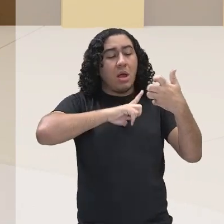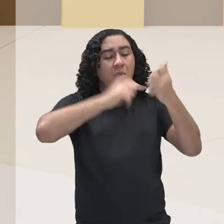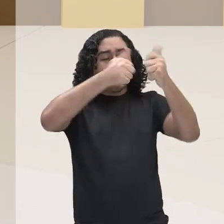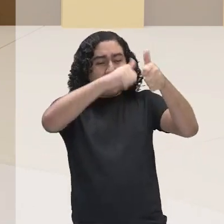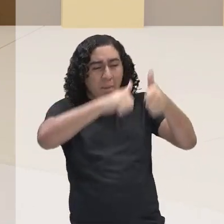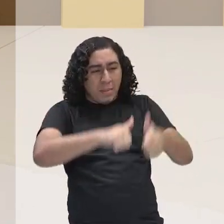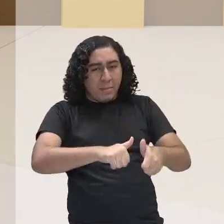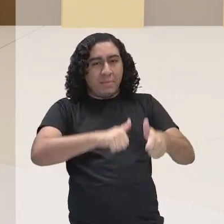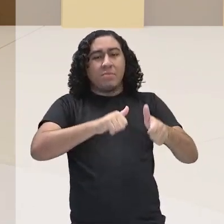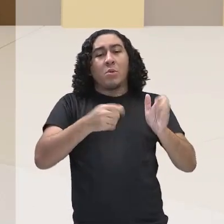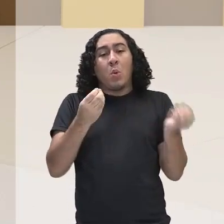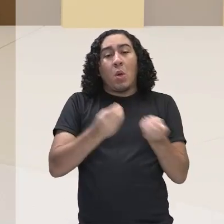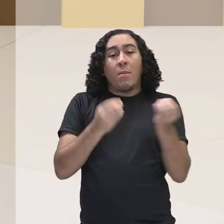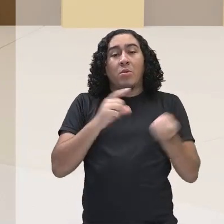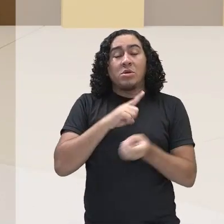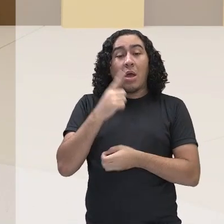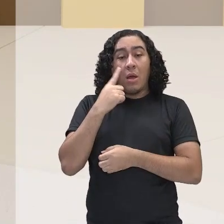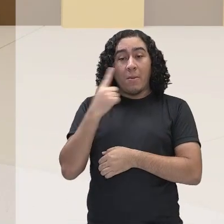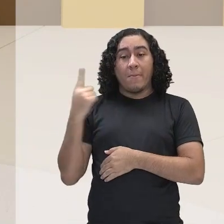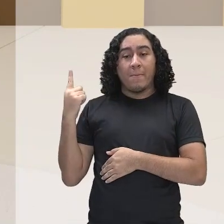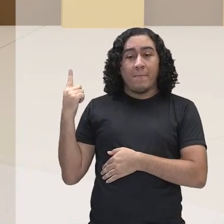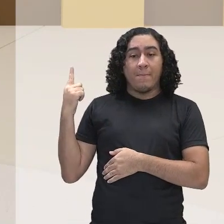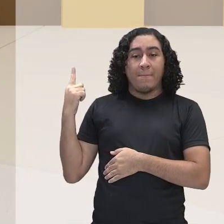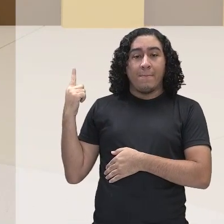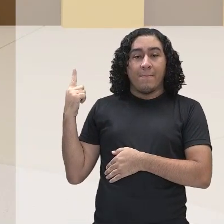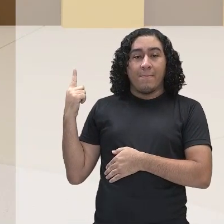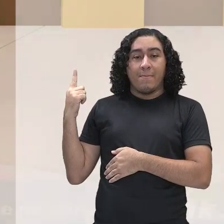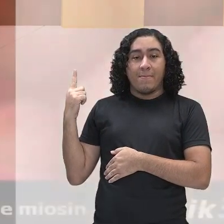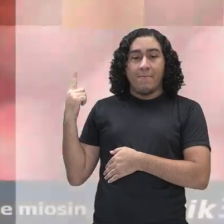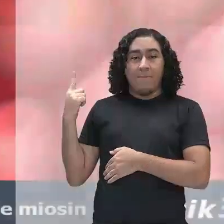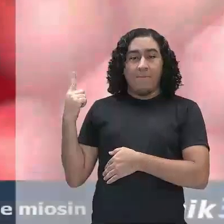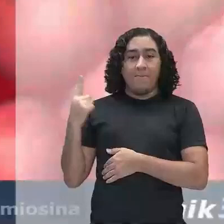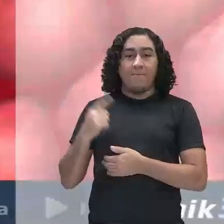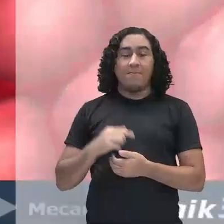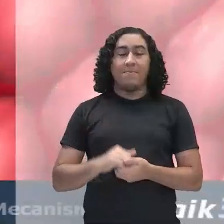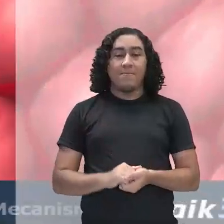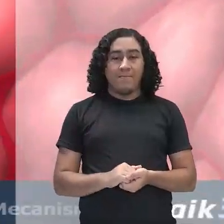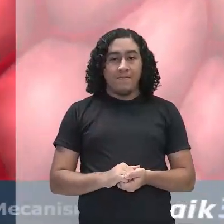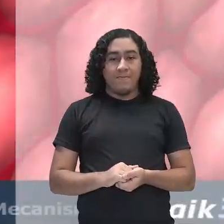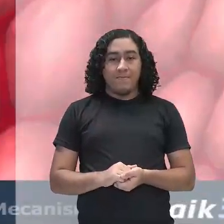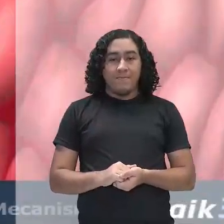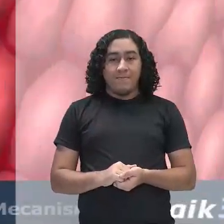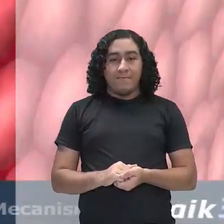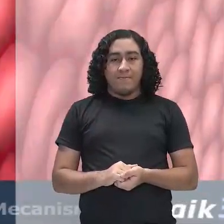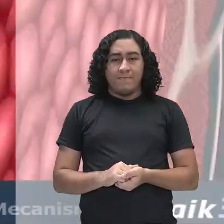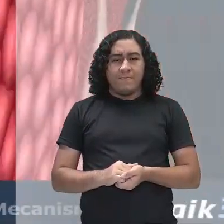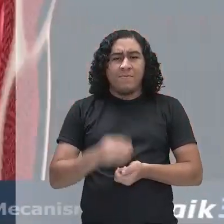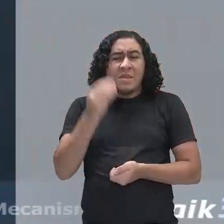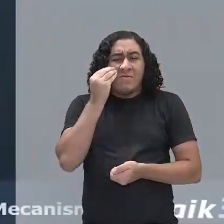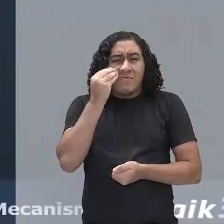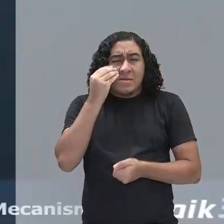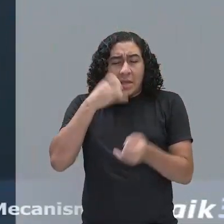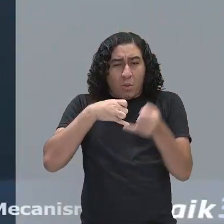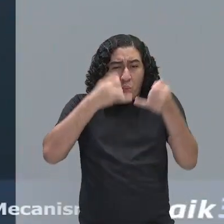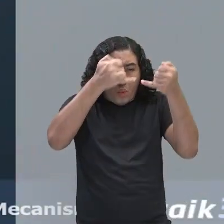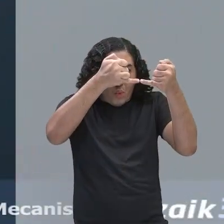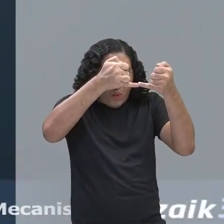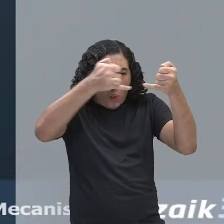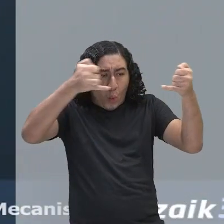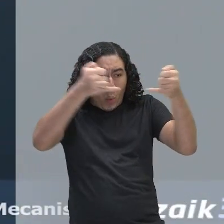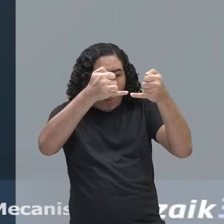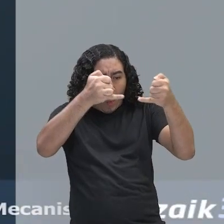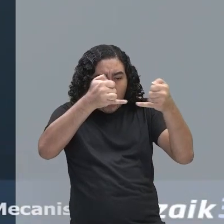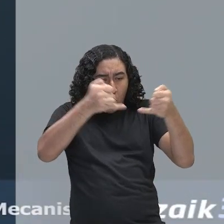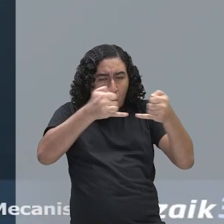cinesiologia cada fascículo muscular, detalhadamente, a miofibrila